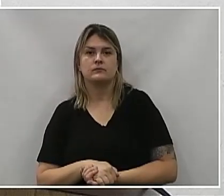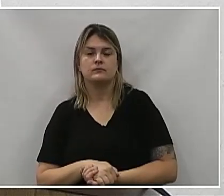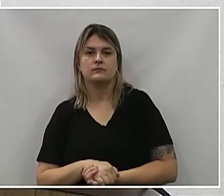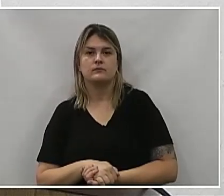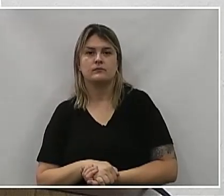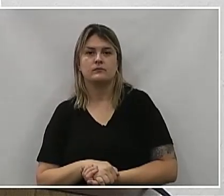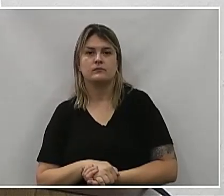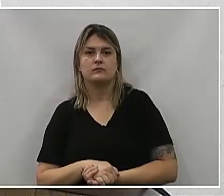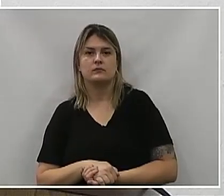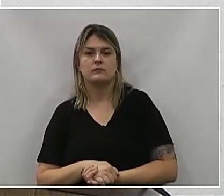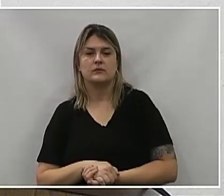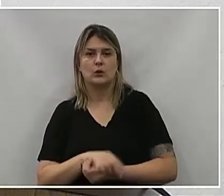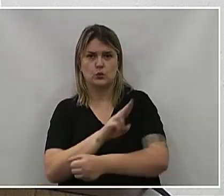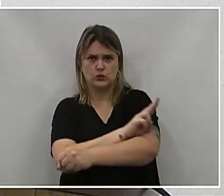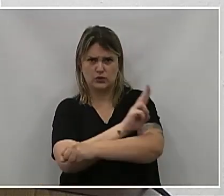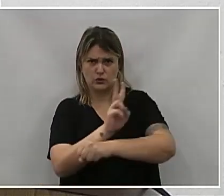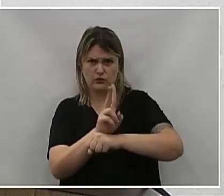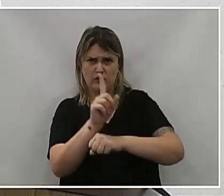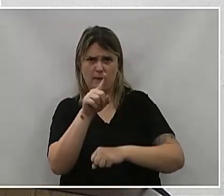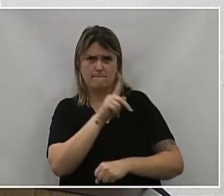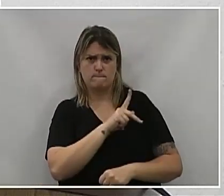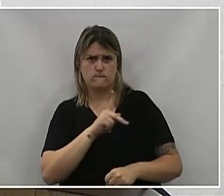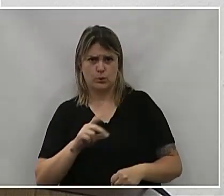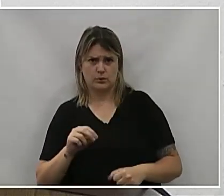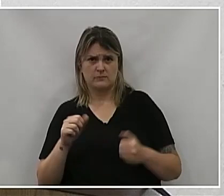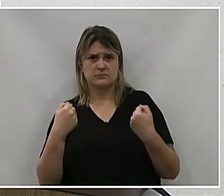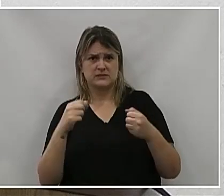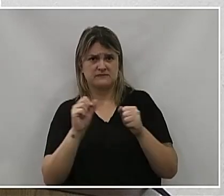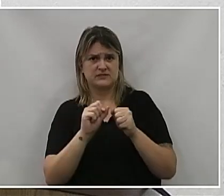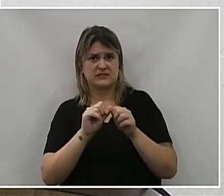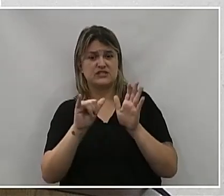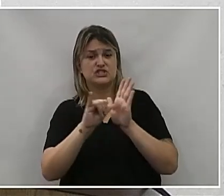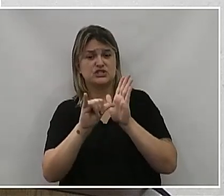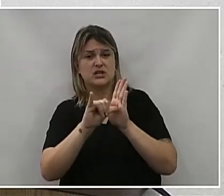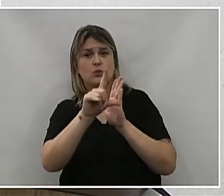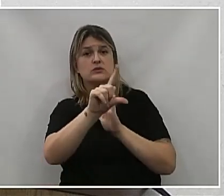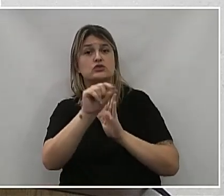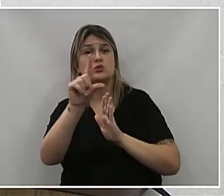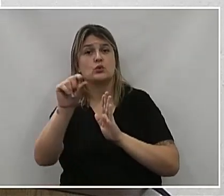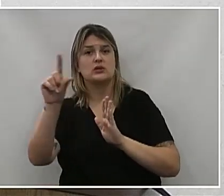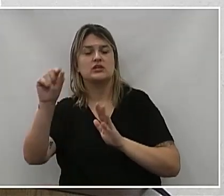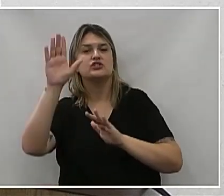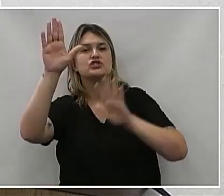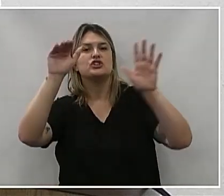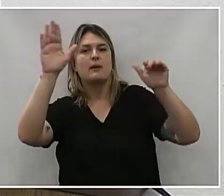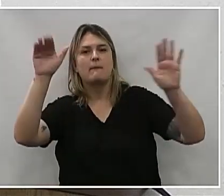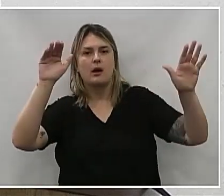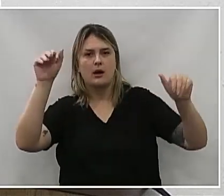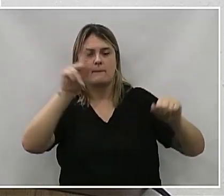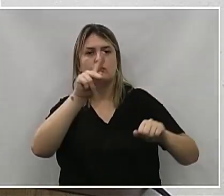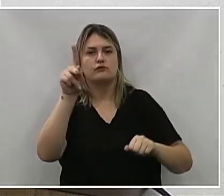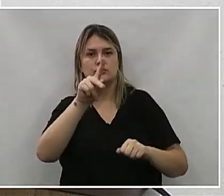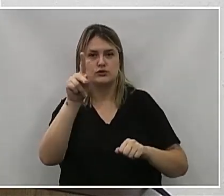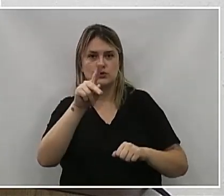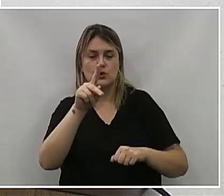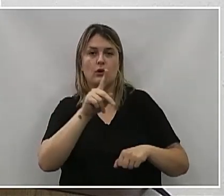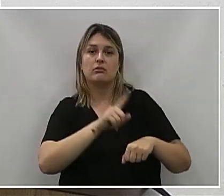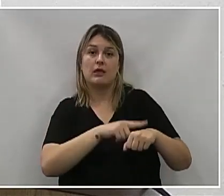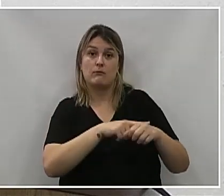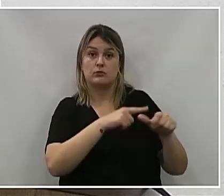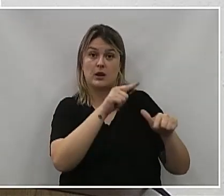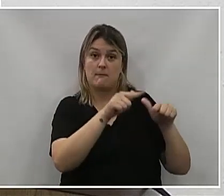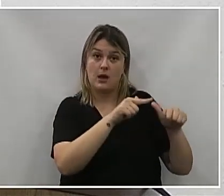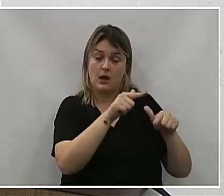A universidade, por ser pública, ela deveria abrir um edital de seleção, chamando lá os professores por mais